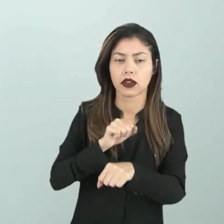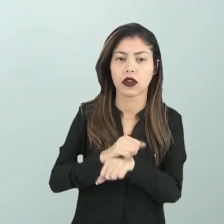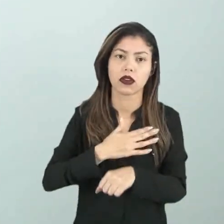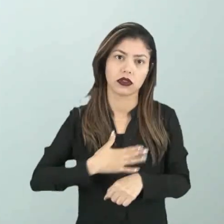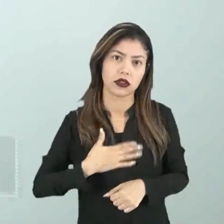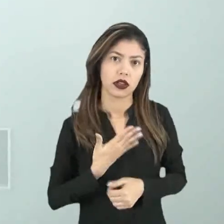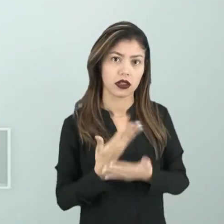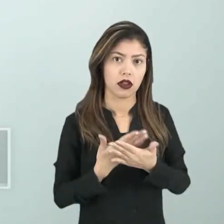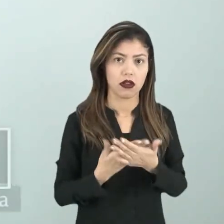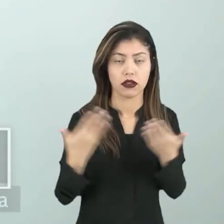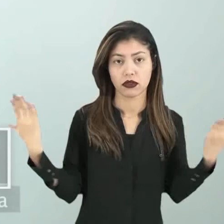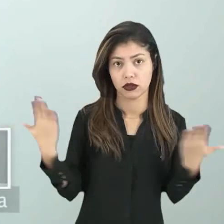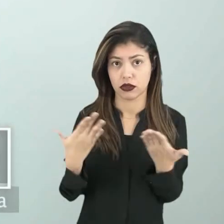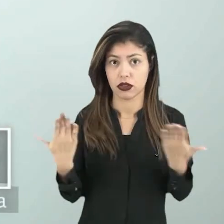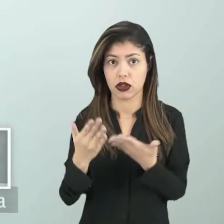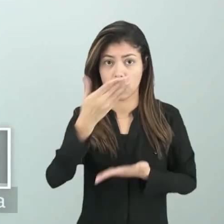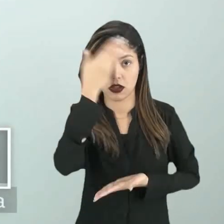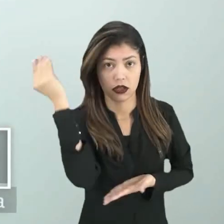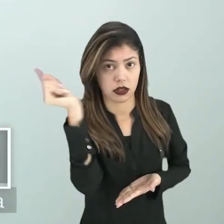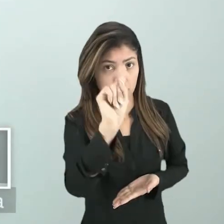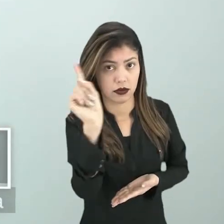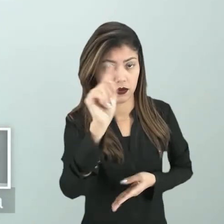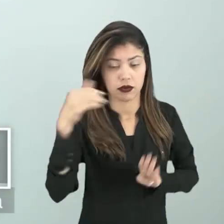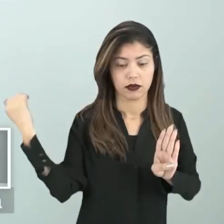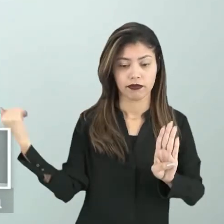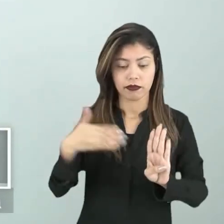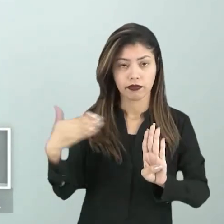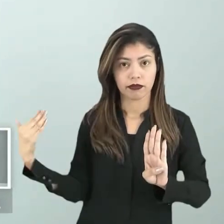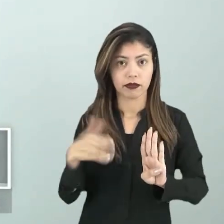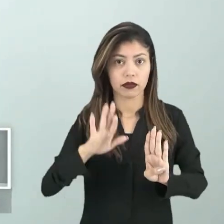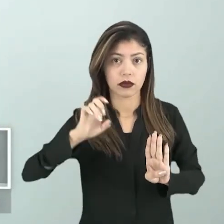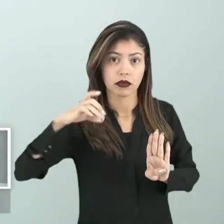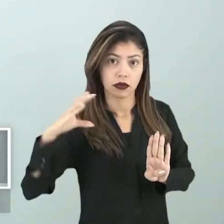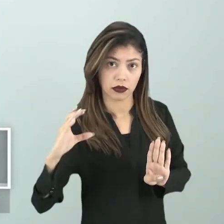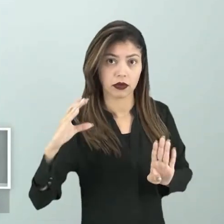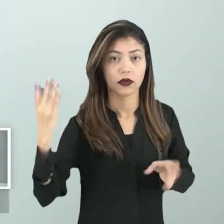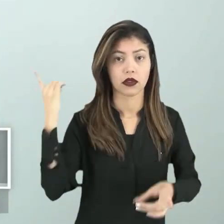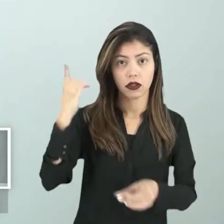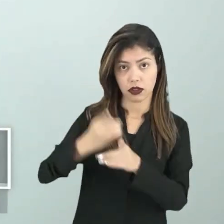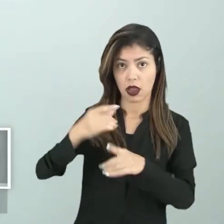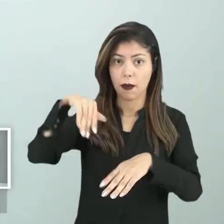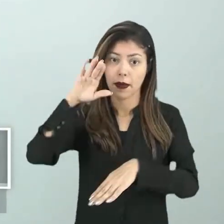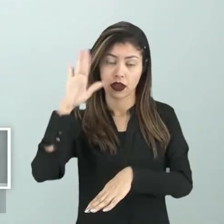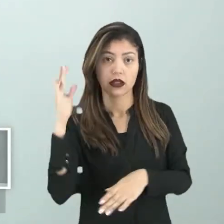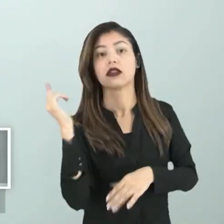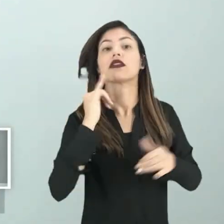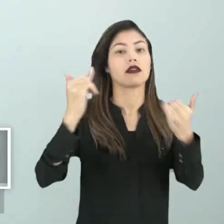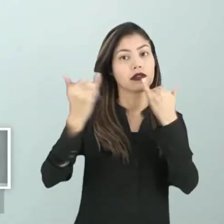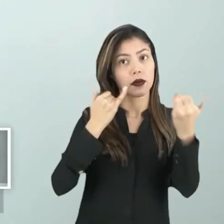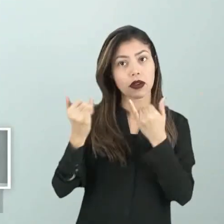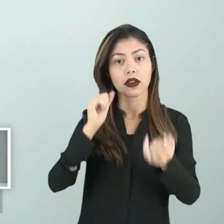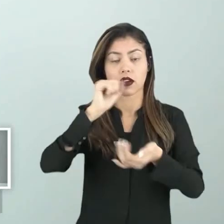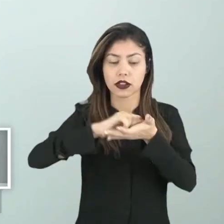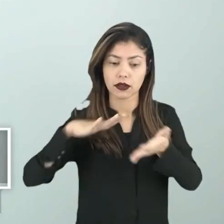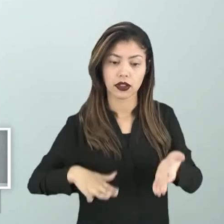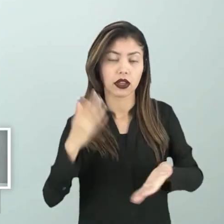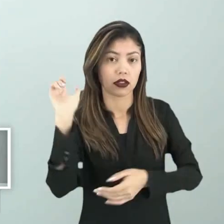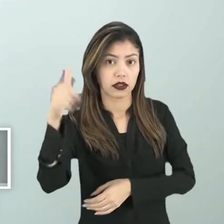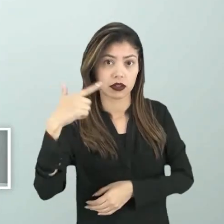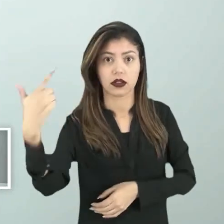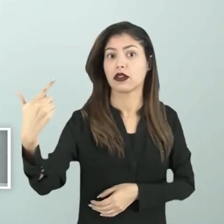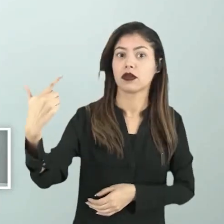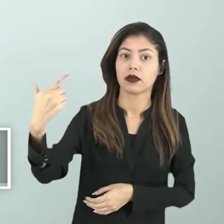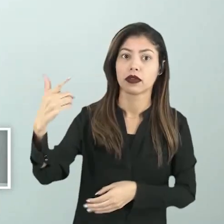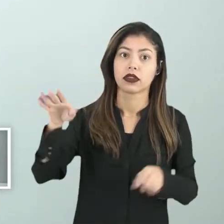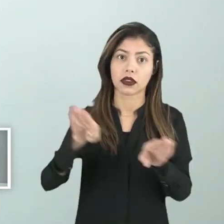tenham gostado da aula de hoje. Não esqueçam de acessar a nossa plataforma Eduque para encontrar lá mais informações, atividades